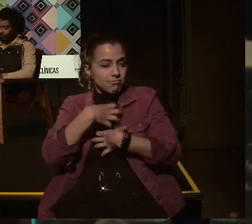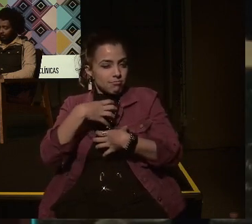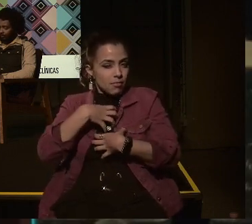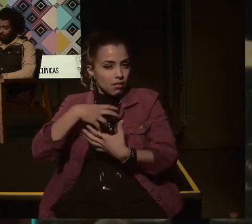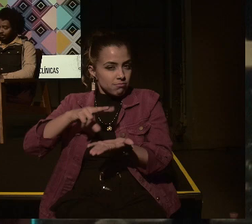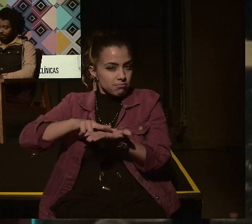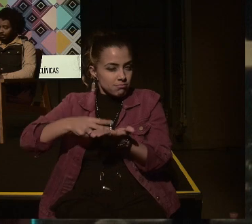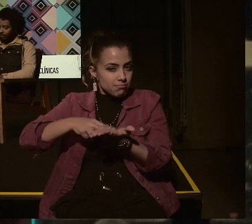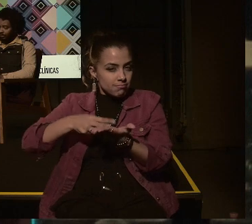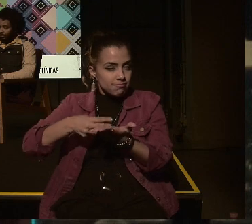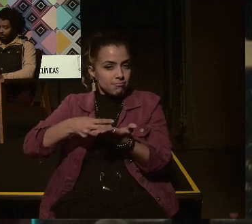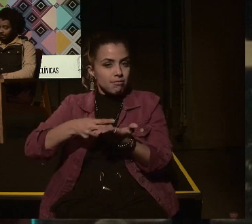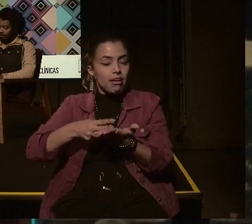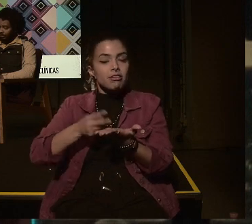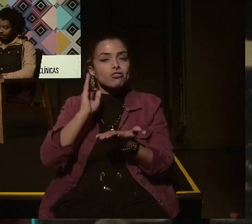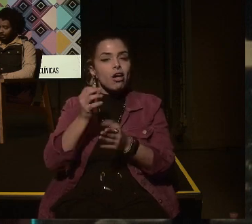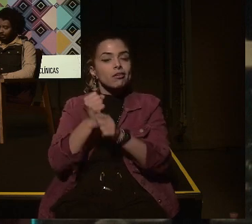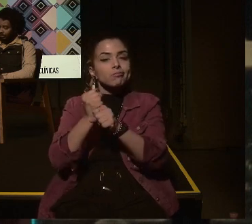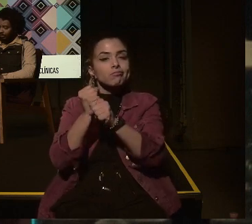se deu de modo